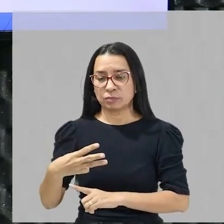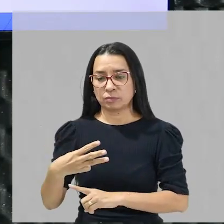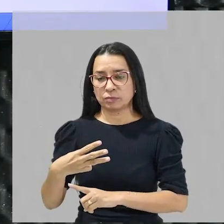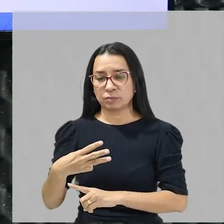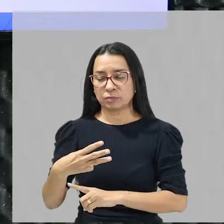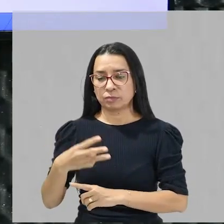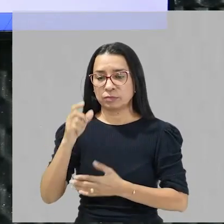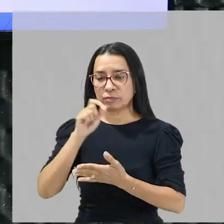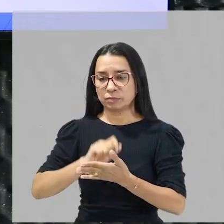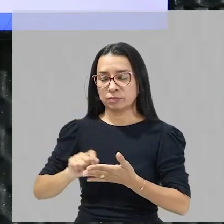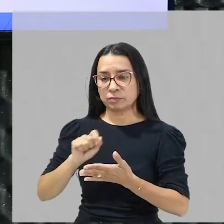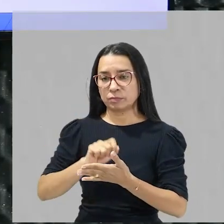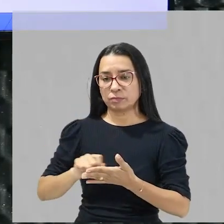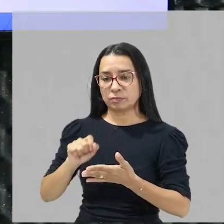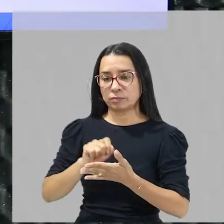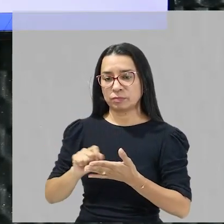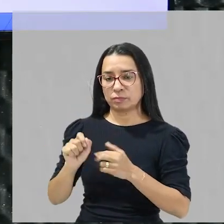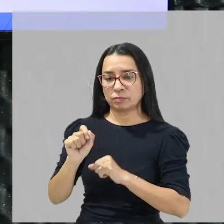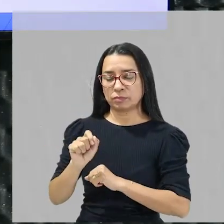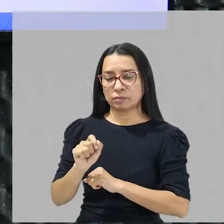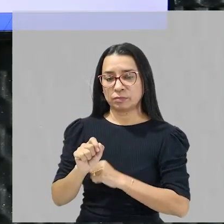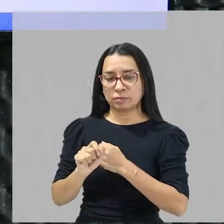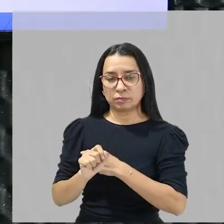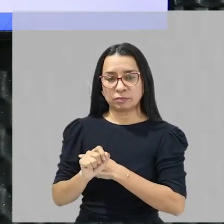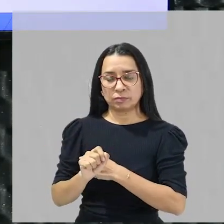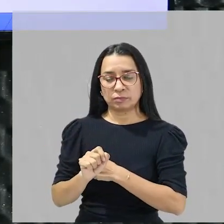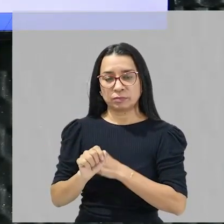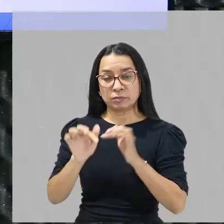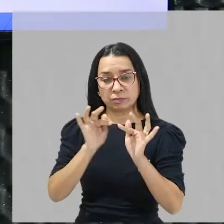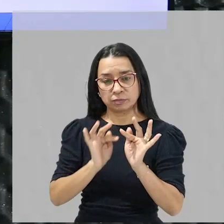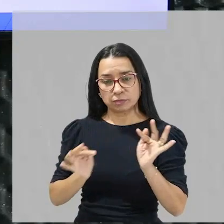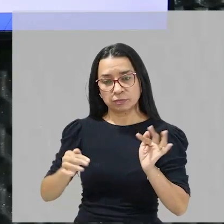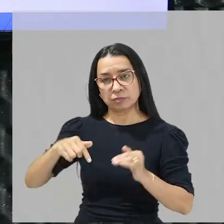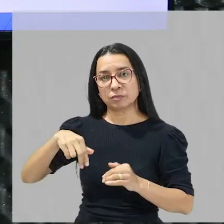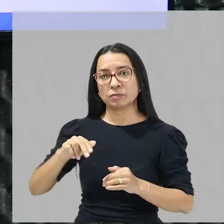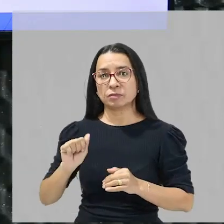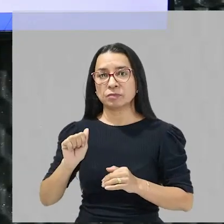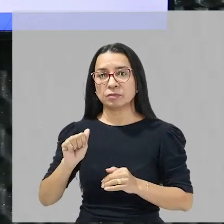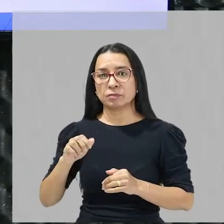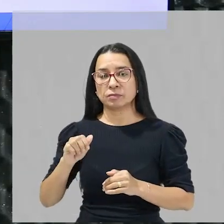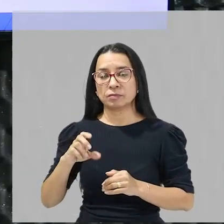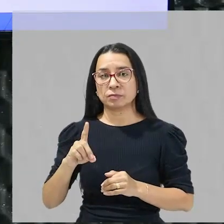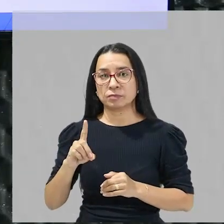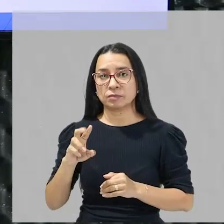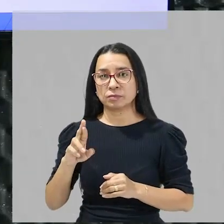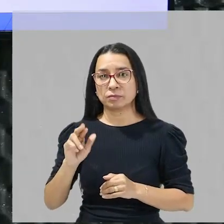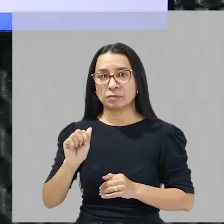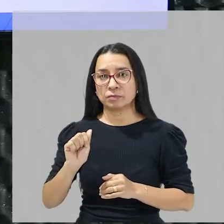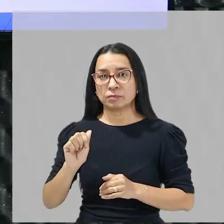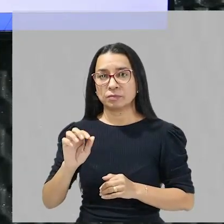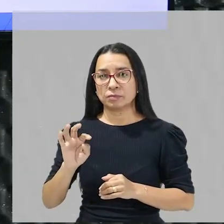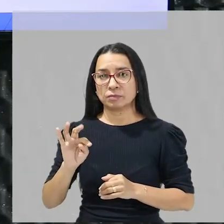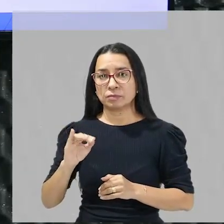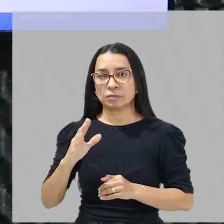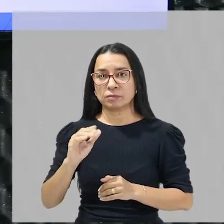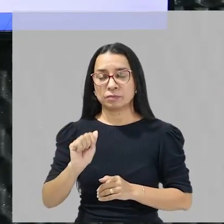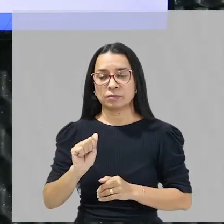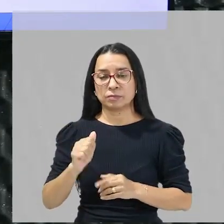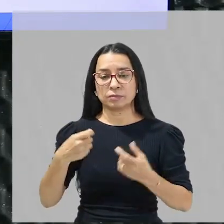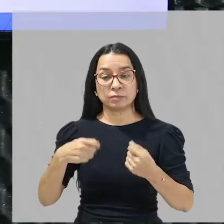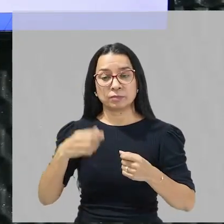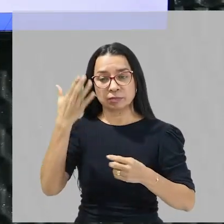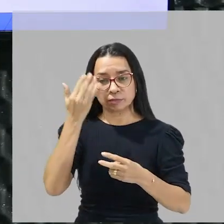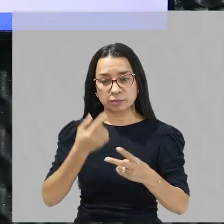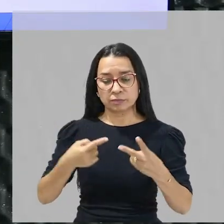Essa escrita aqui é de função quadrática. Então, para eu fazer o estudo do sinal, eu preciso identificar as